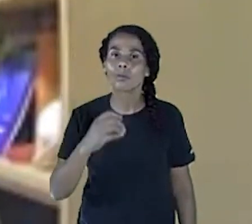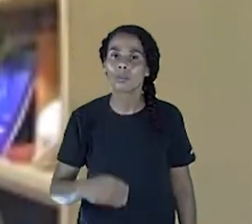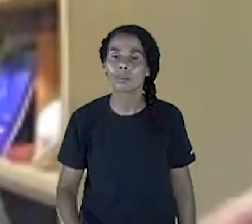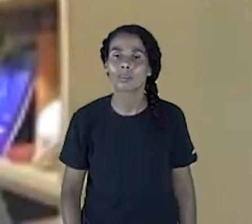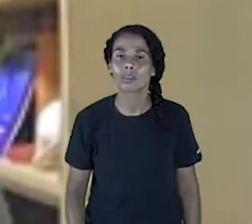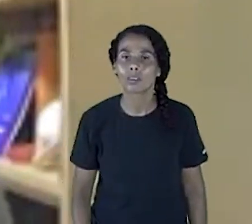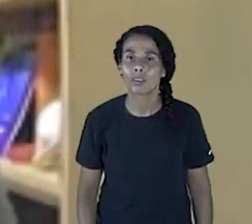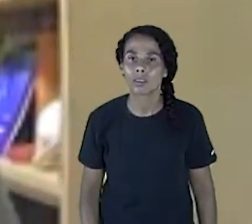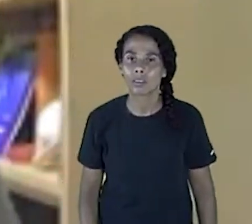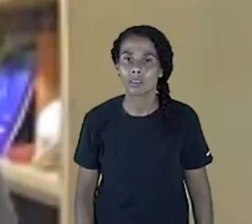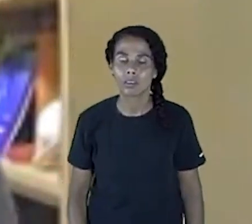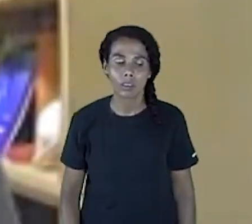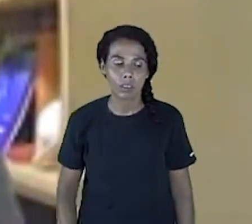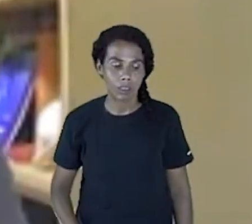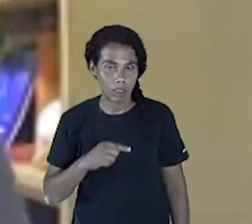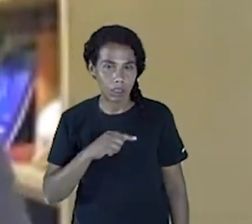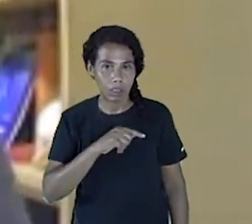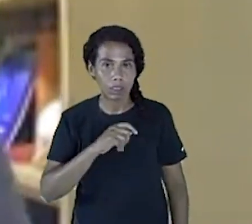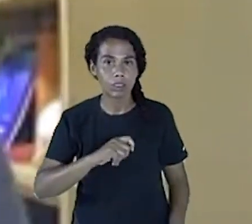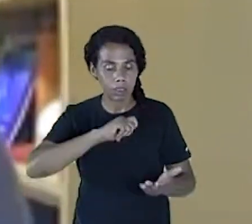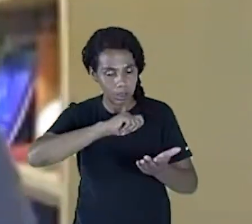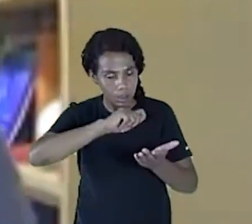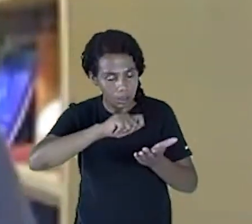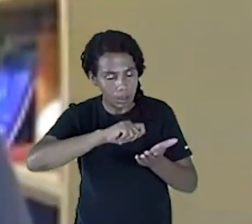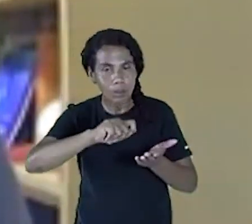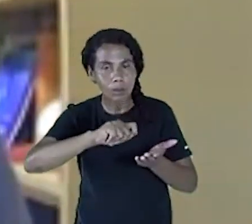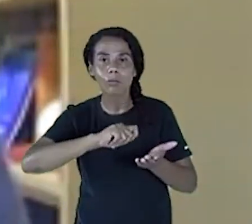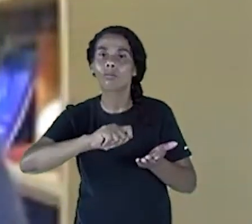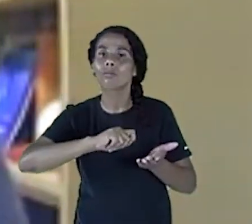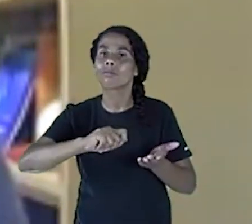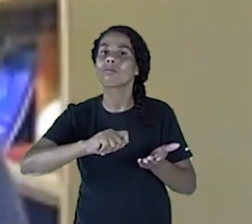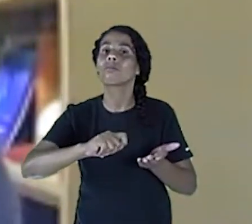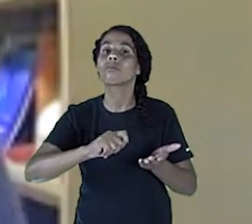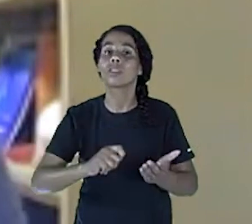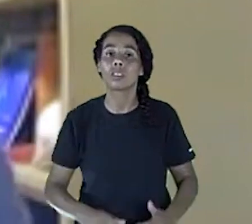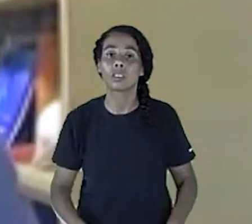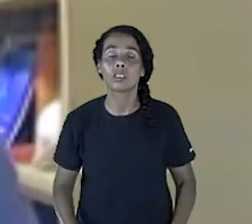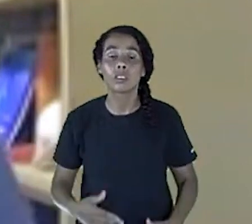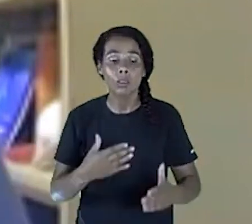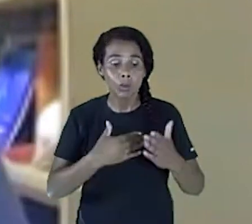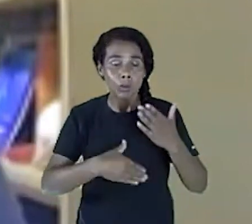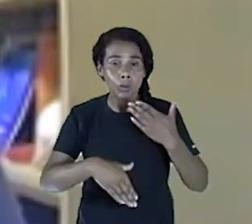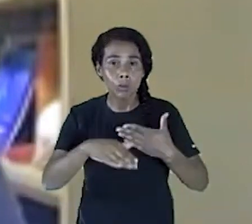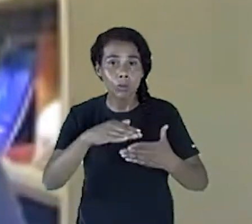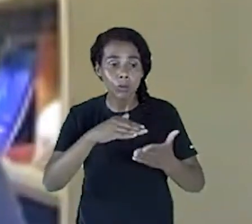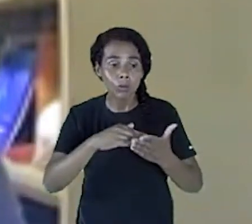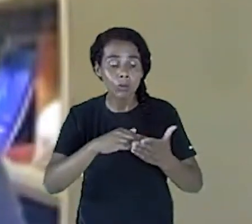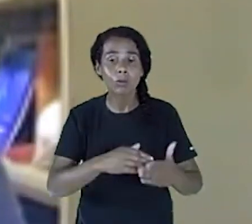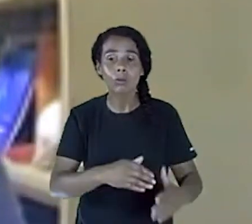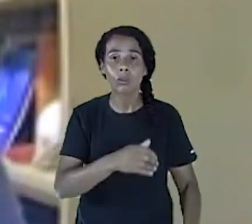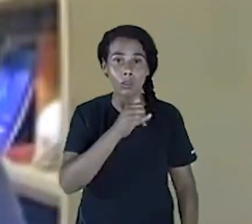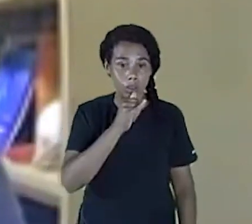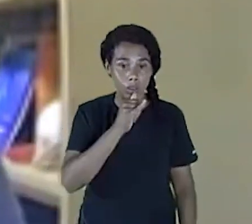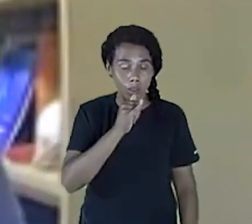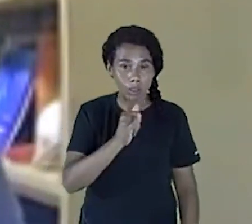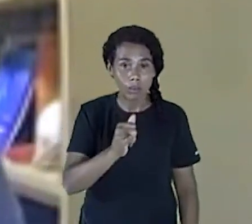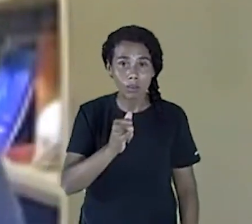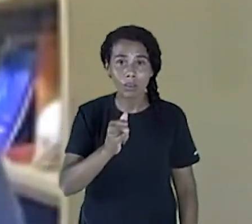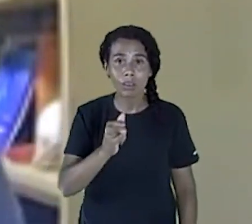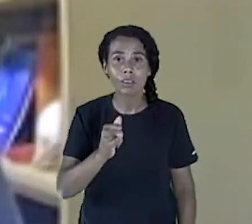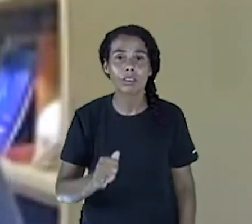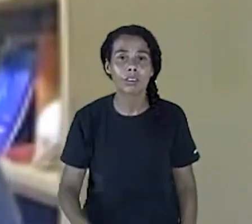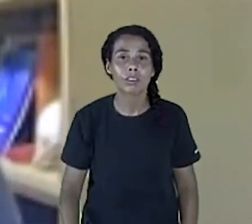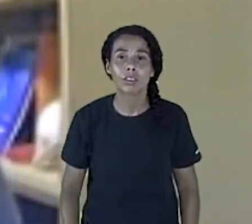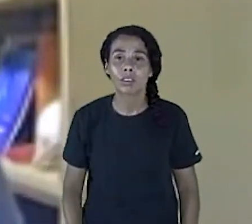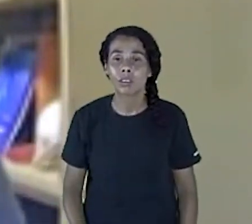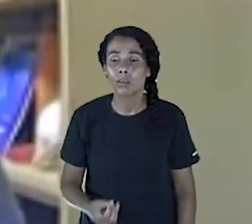é transcrito, mas tudo que ele fala, tudo que ele diz, ele ilumina. E aí precisamos de gente iluminadoras